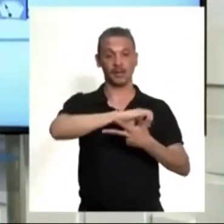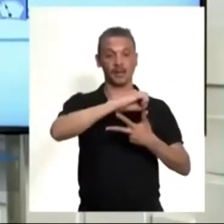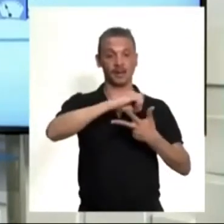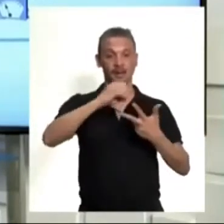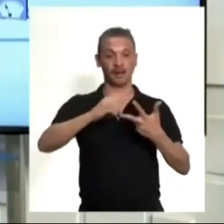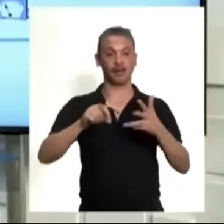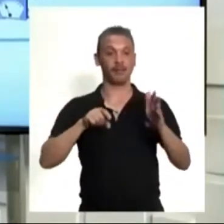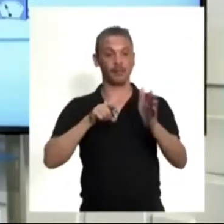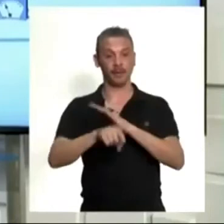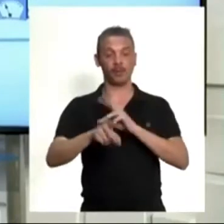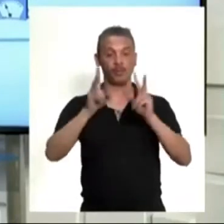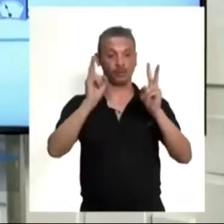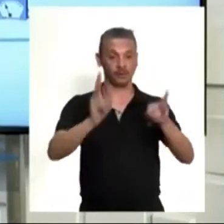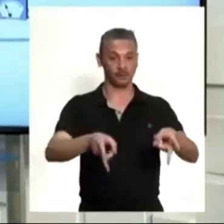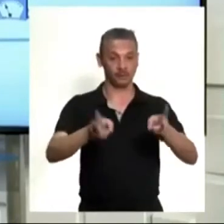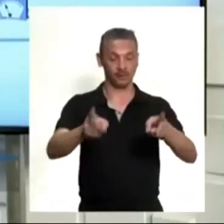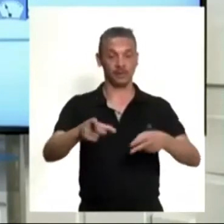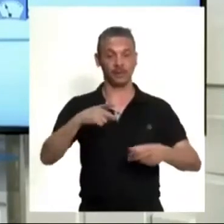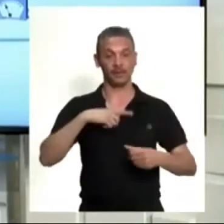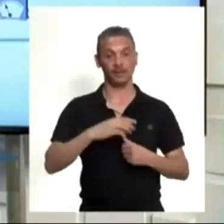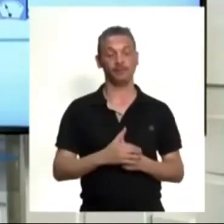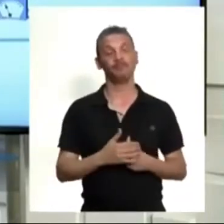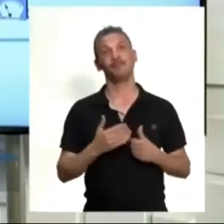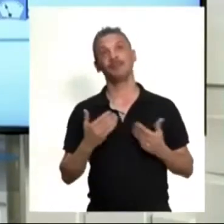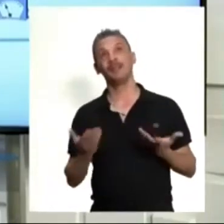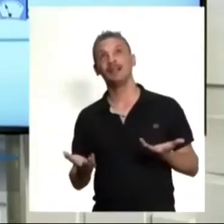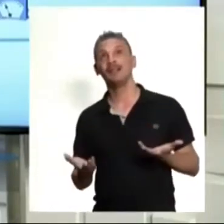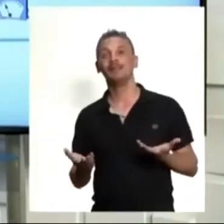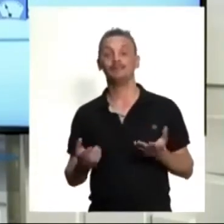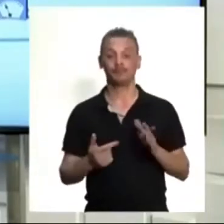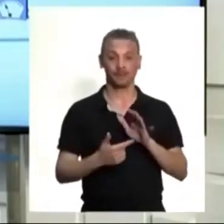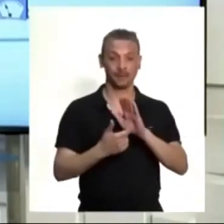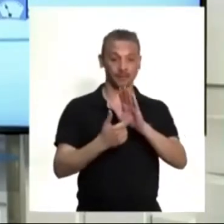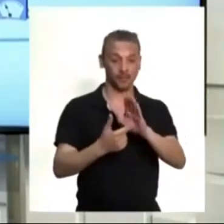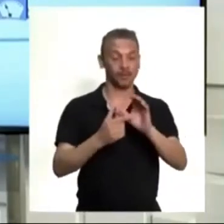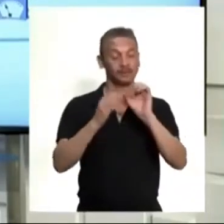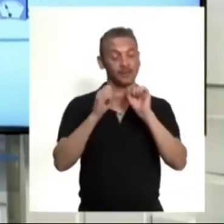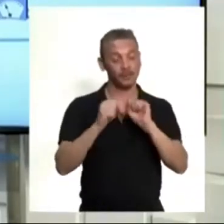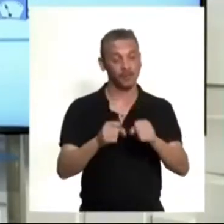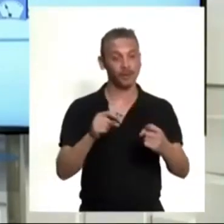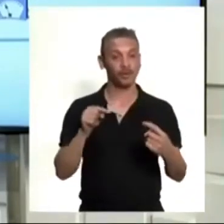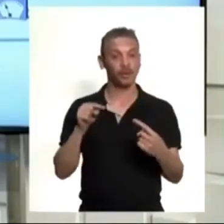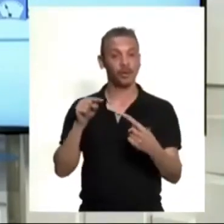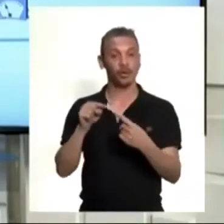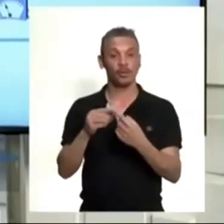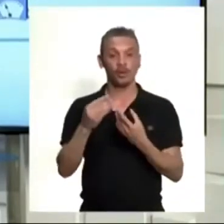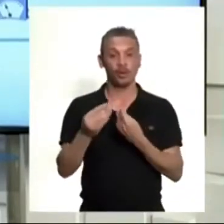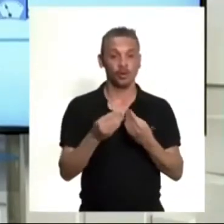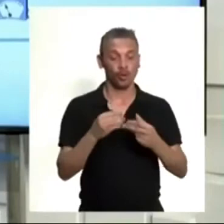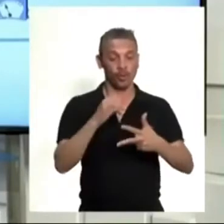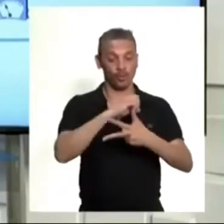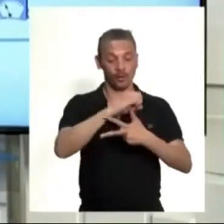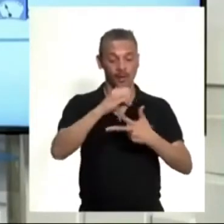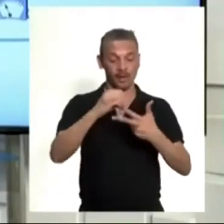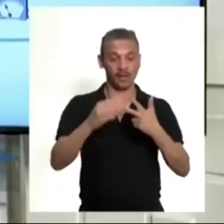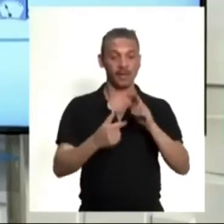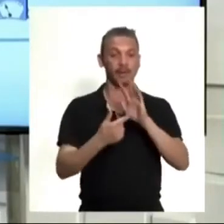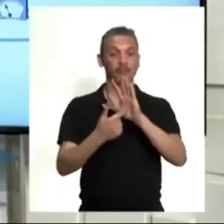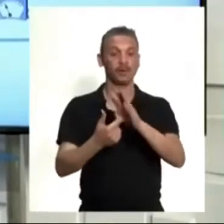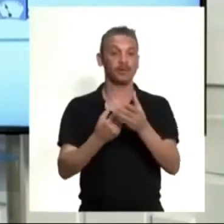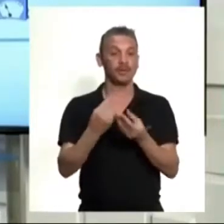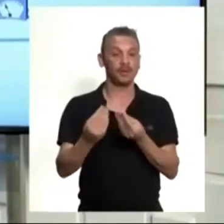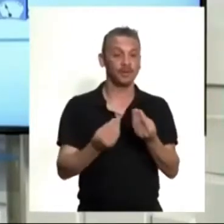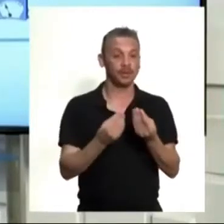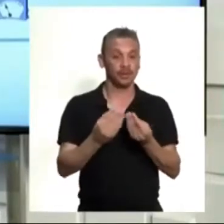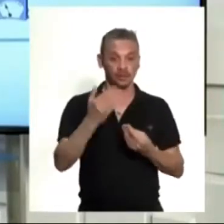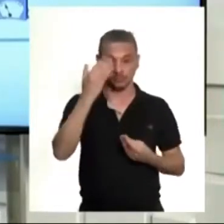nas provas que ele faz. Você falou, Renner, você poderia mostrar uma questão para a gente? Como o Enem aborda isso? E o Enem aborda questões de